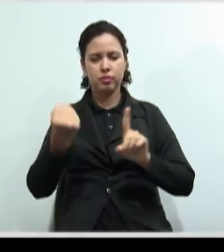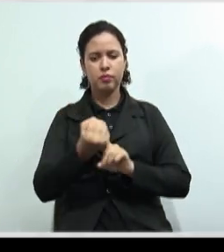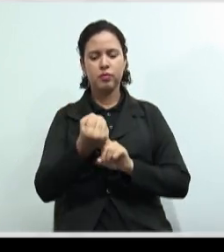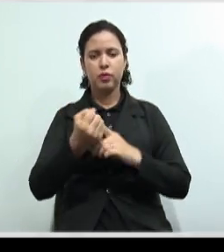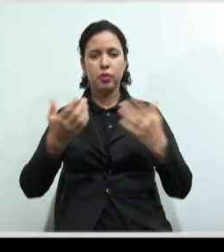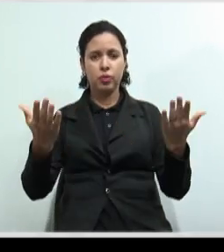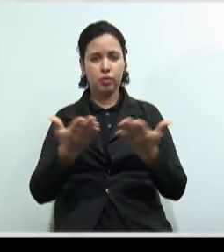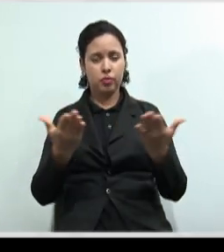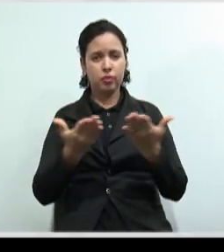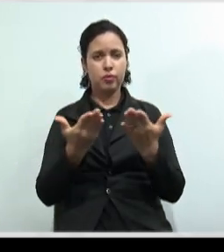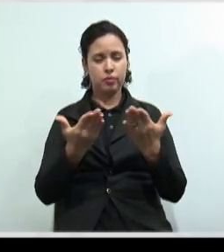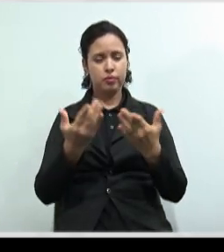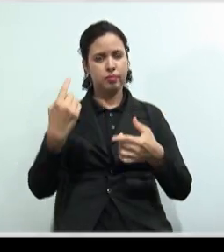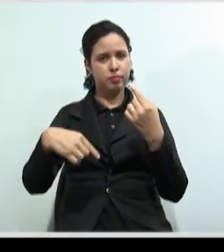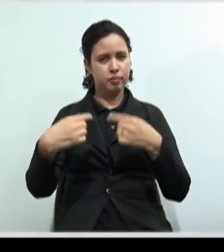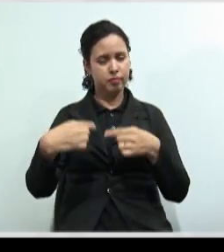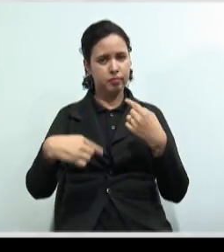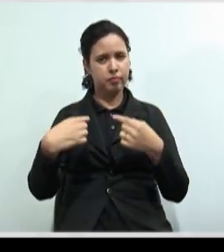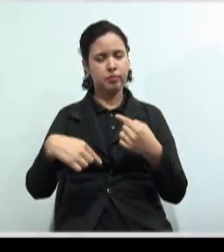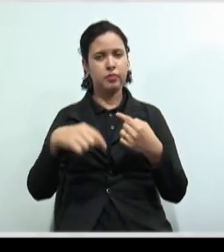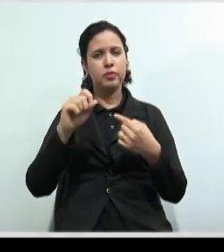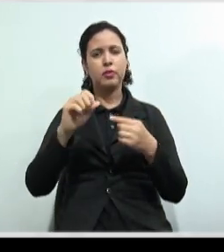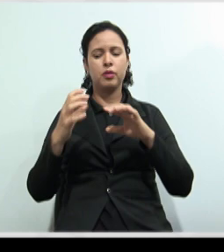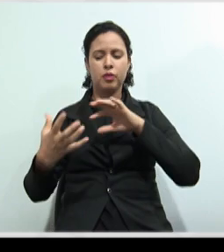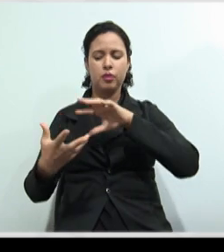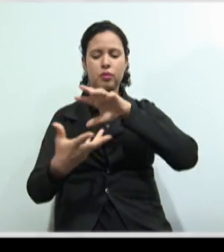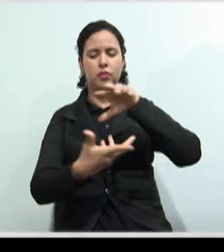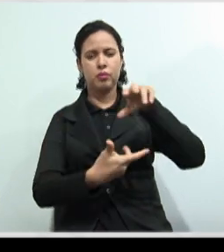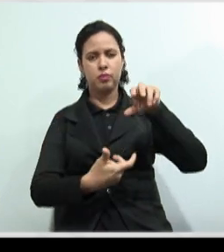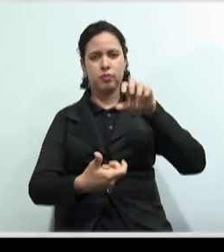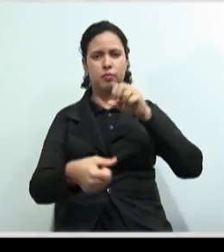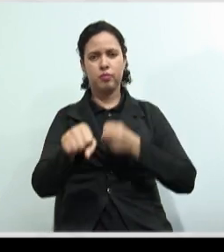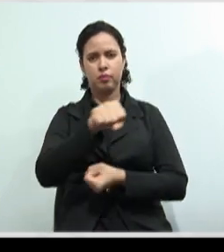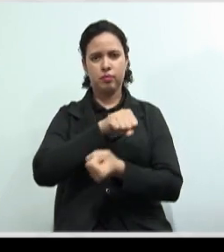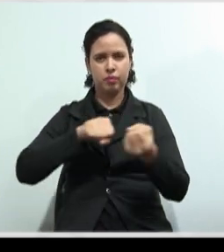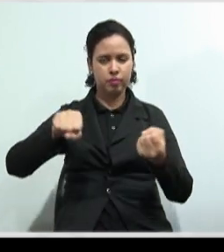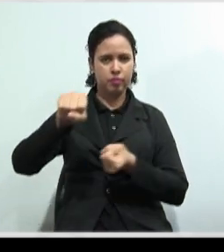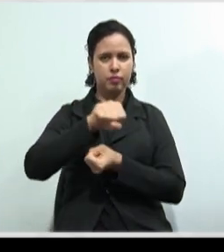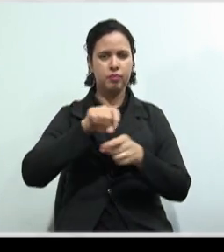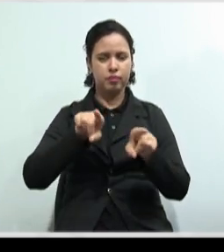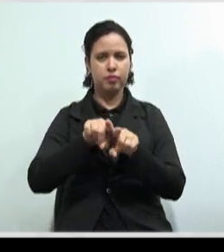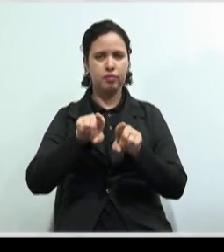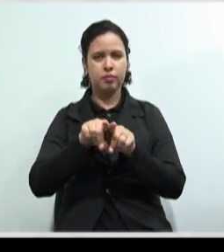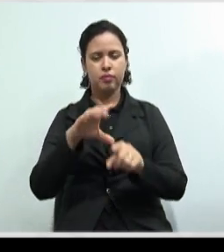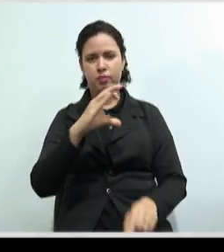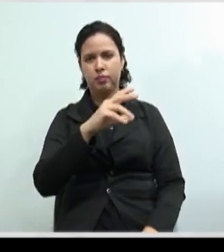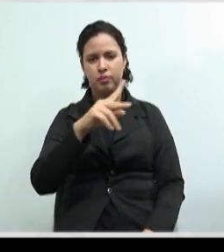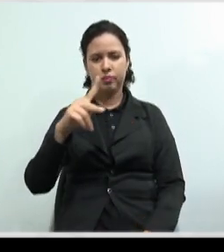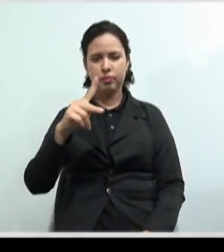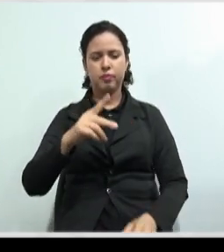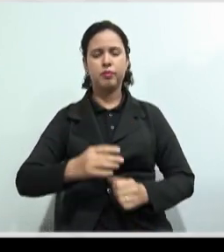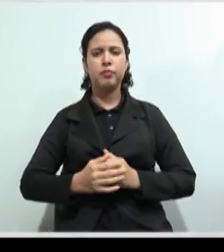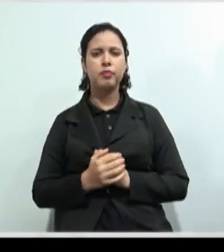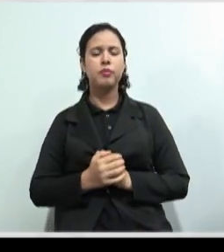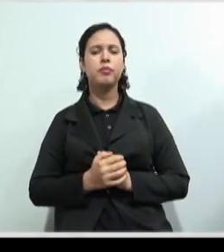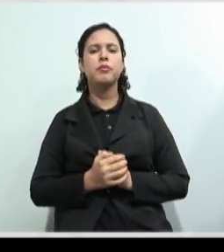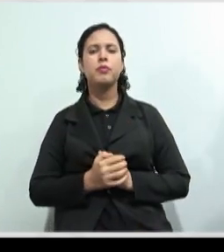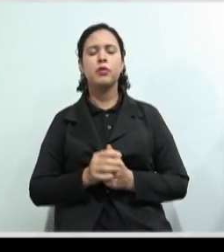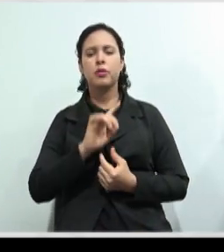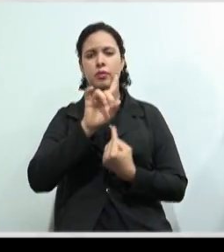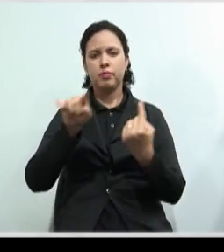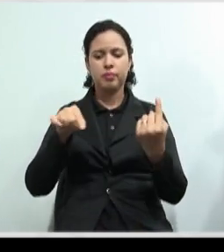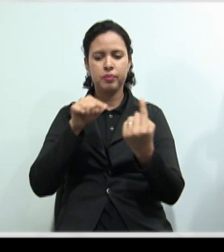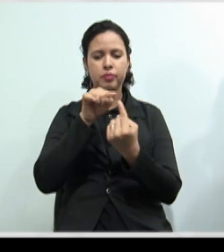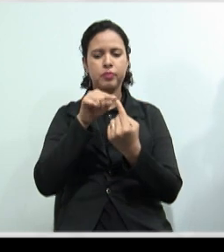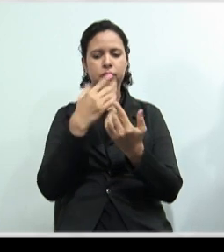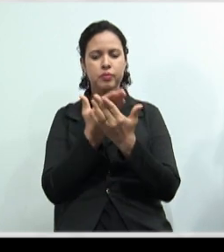hoje, vamos discutir um pouco sobre a sustentabilidade e o cooperativismo. Então, os objetivos da aula de hoje